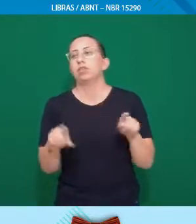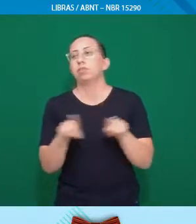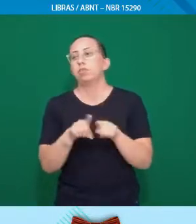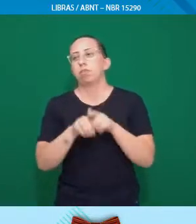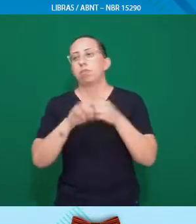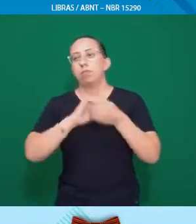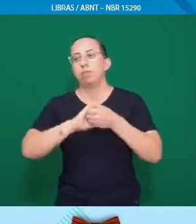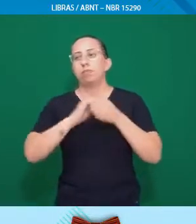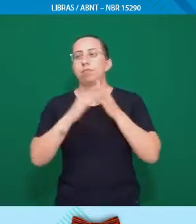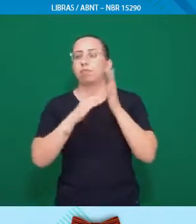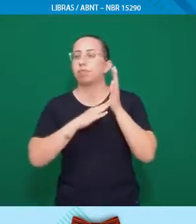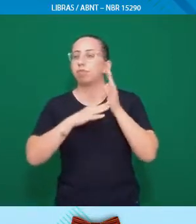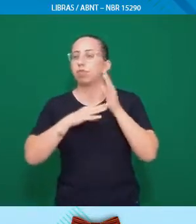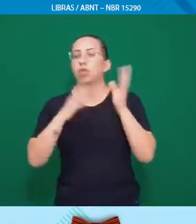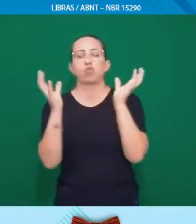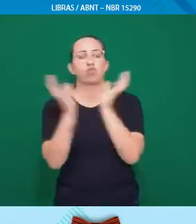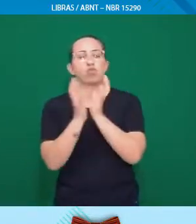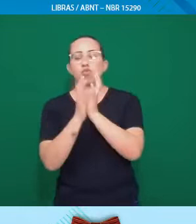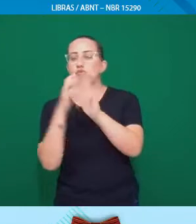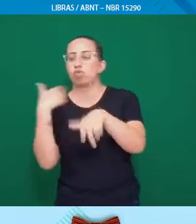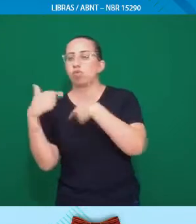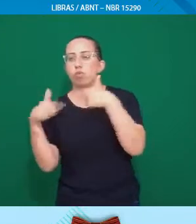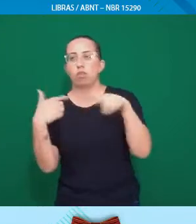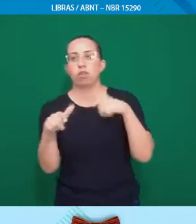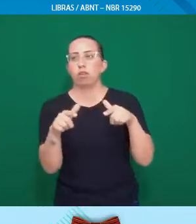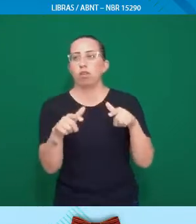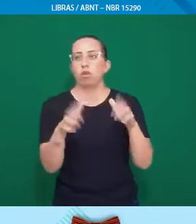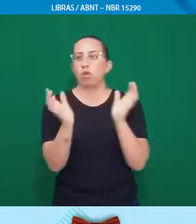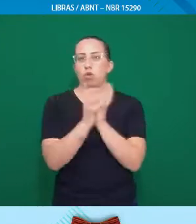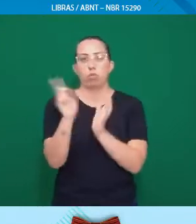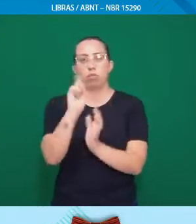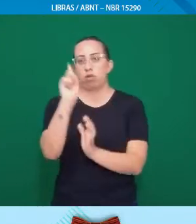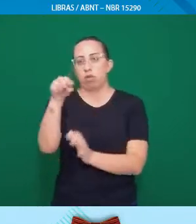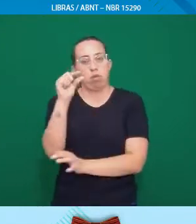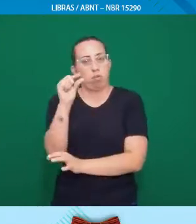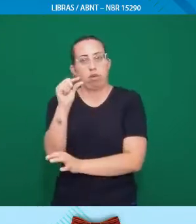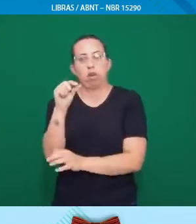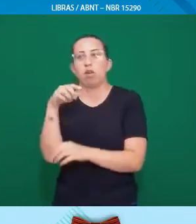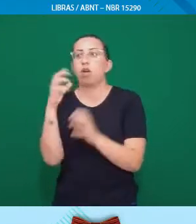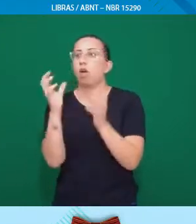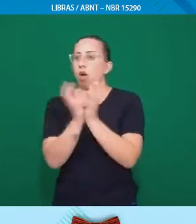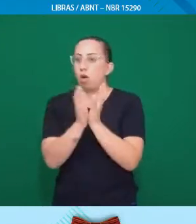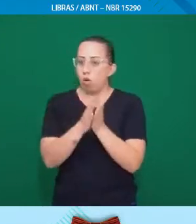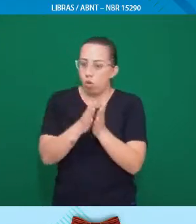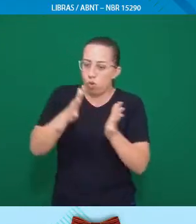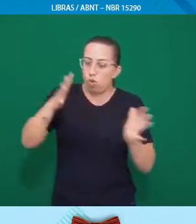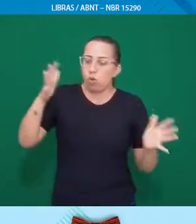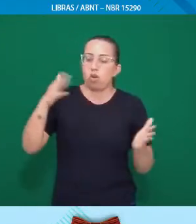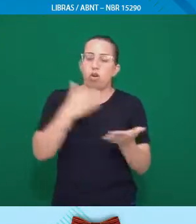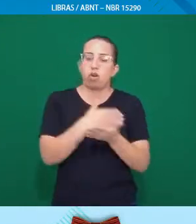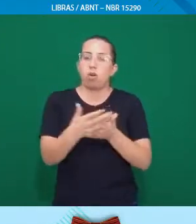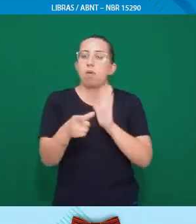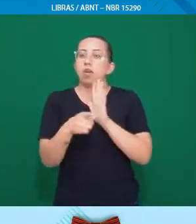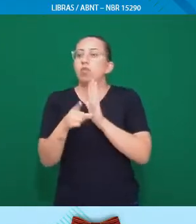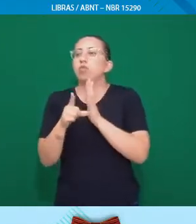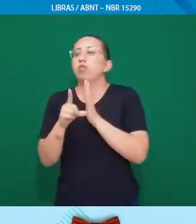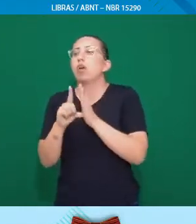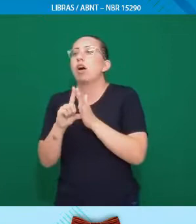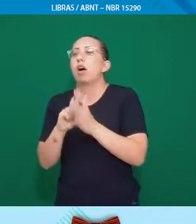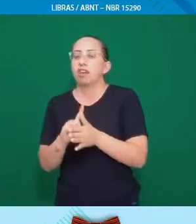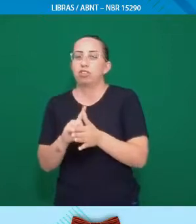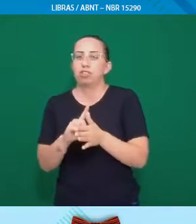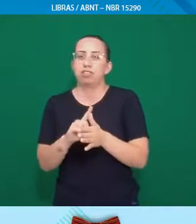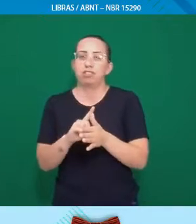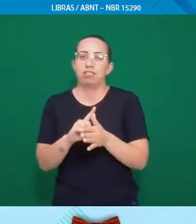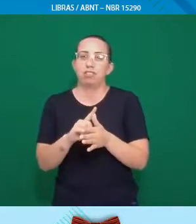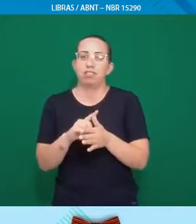parabenizar todos os envolvidos naquele sabe que é um time e o tio não é pequeno gente Claro começam muito antes daqui só ir